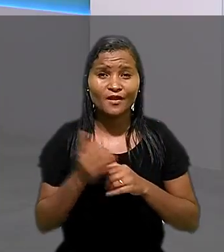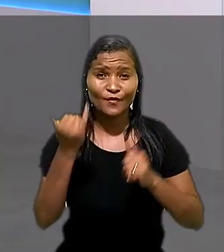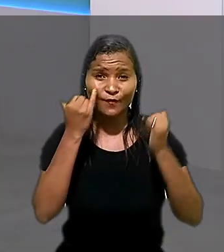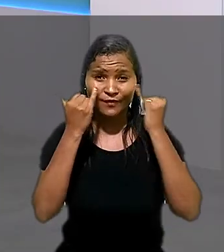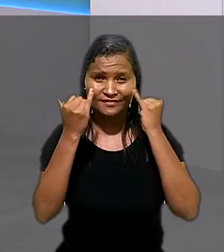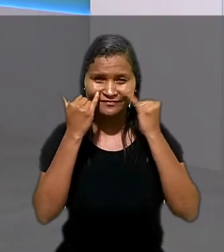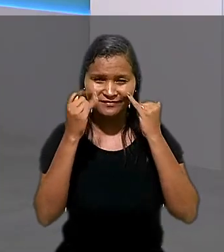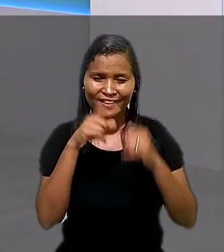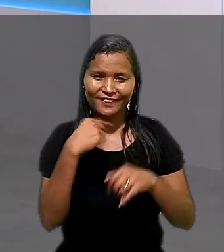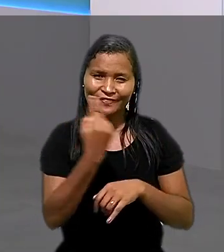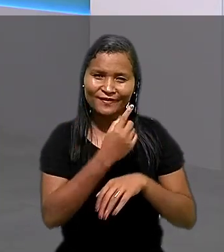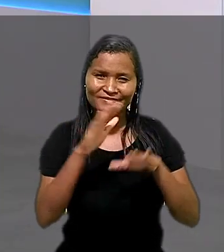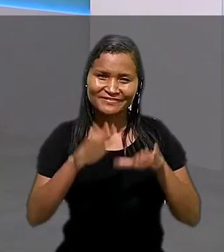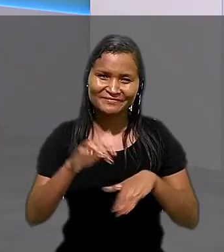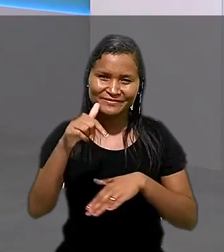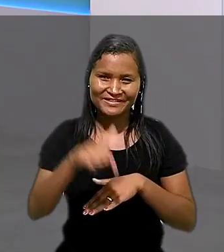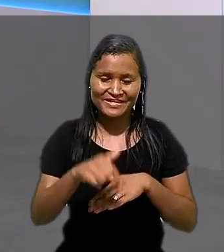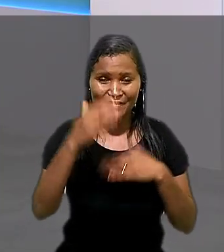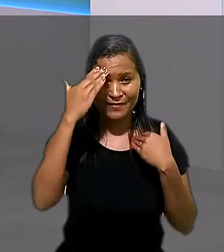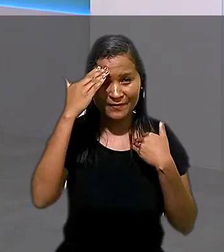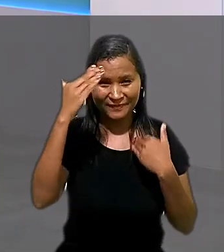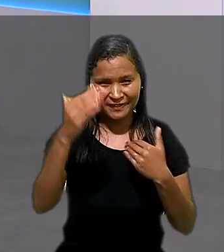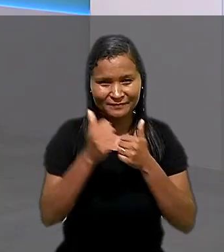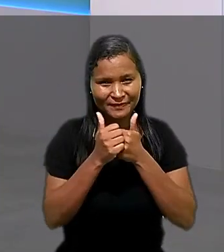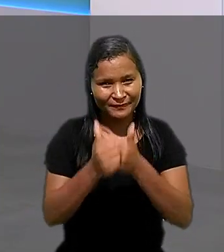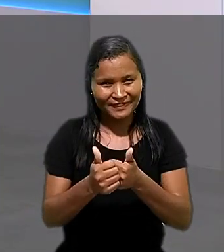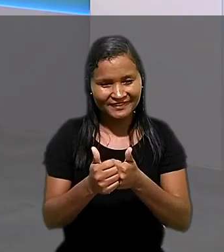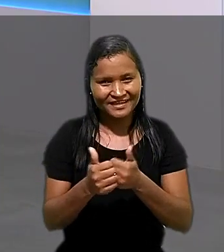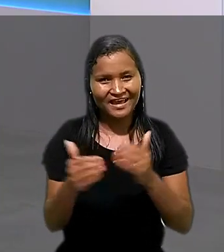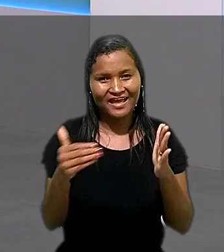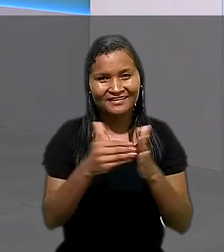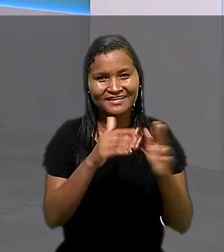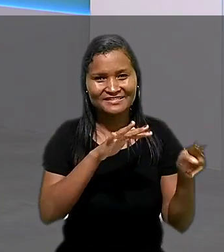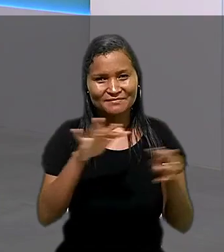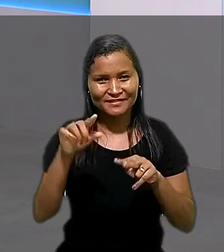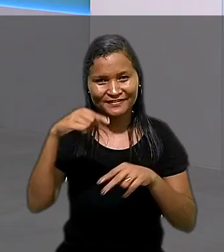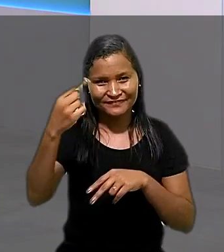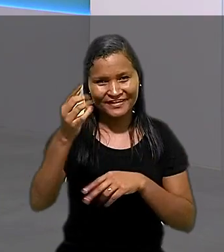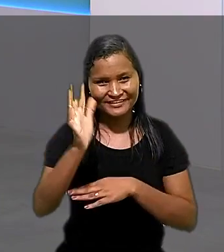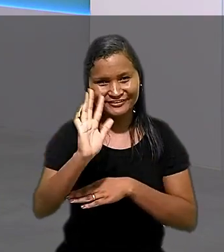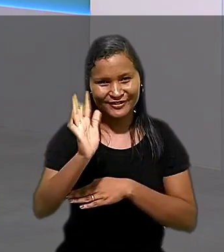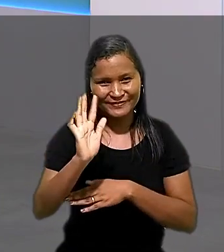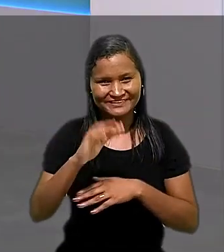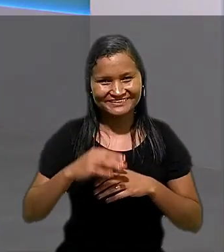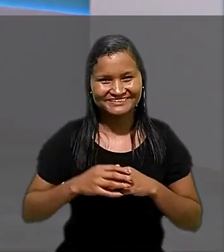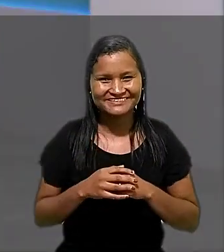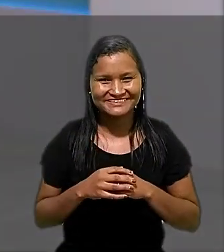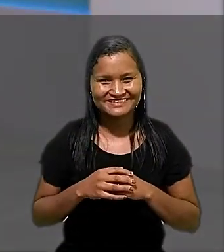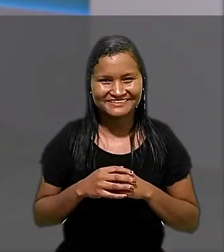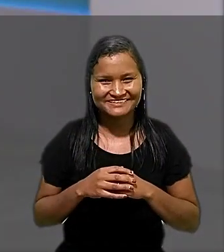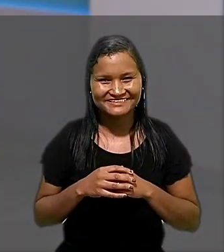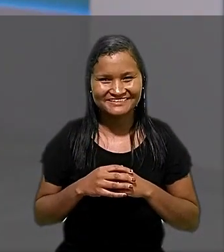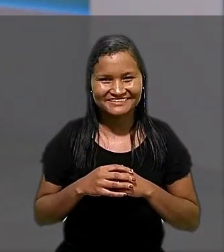Com essas informações, nós ficamos por aqui. Muito obrigada pela companhia. Até semana que vem. Tchau!